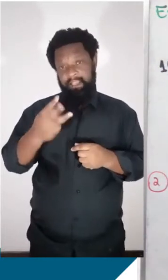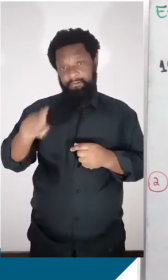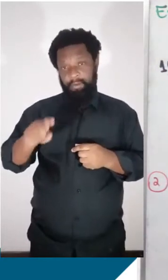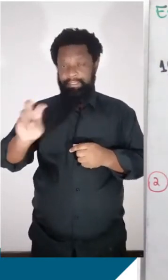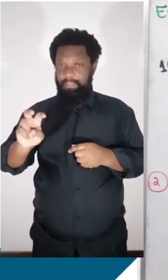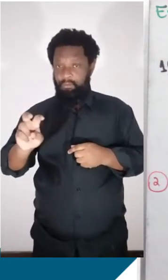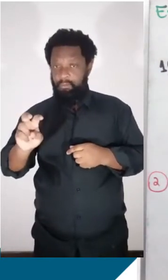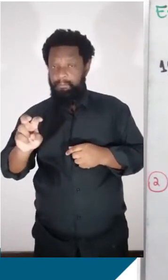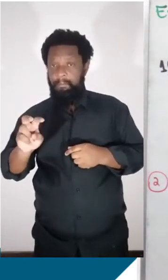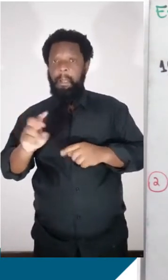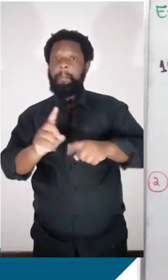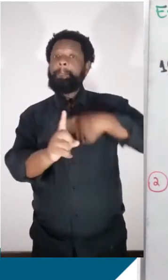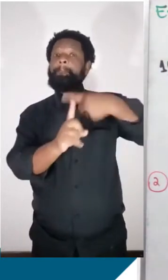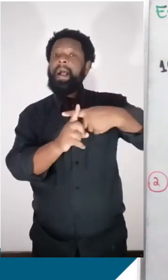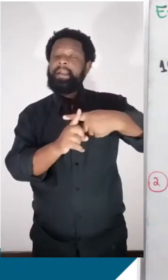63,5,